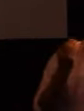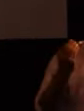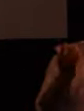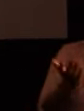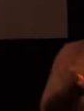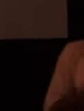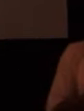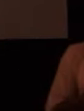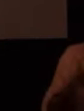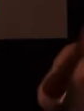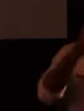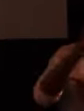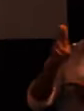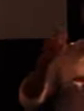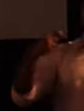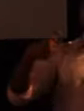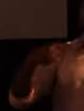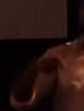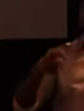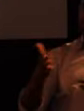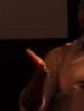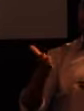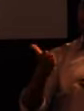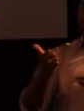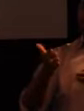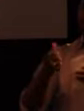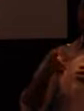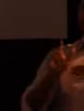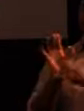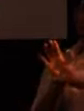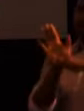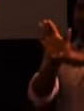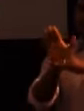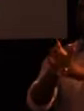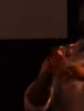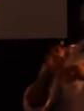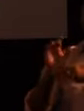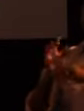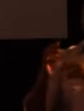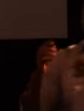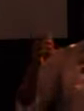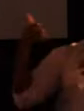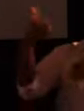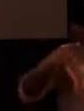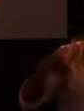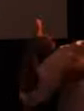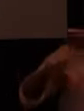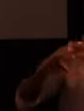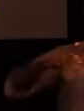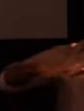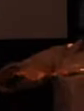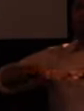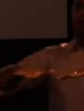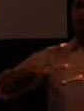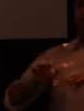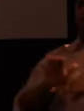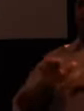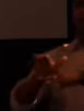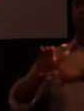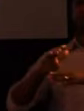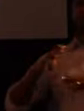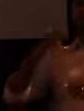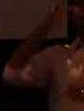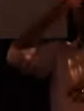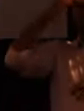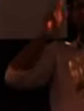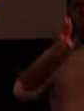diretor estabeleceu? Não, nós precisamos levar dinâmica urbana para a orla, levar pessoas para a orla, levar movimento, levar diversidade de